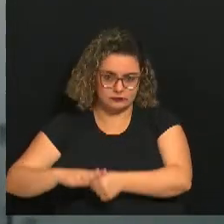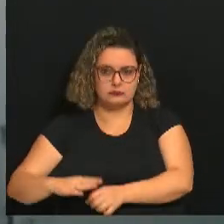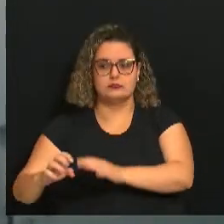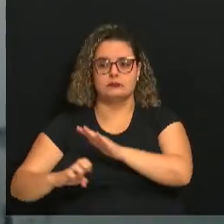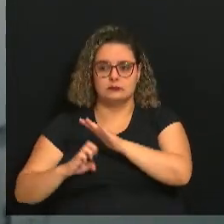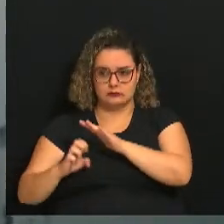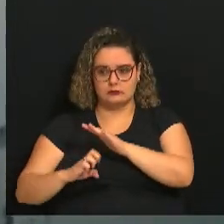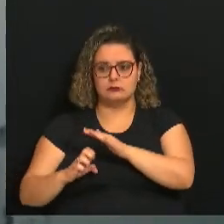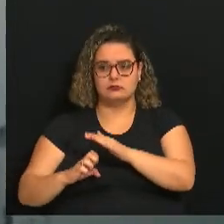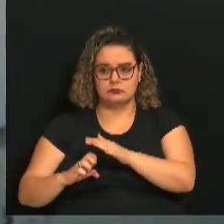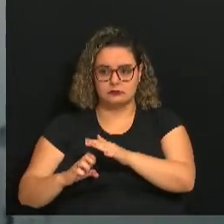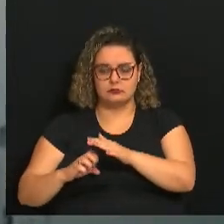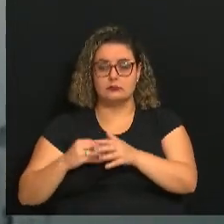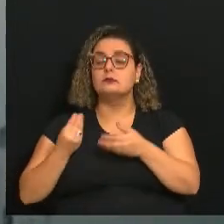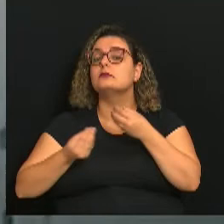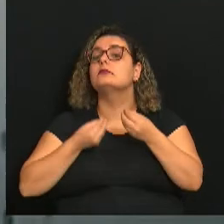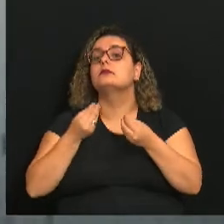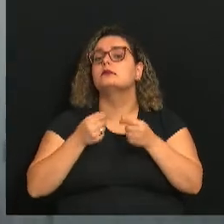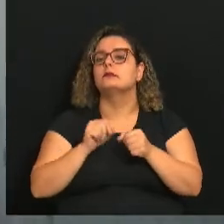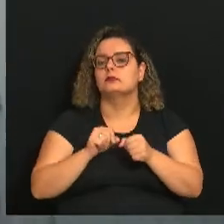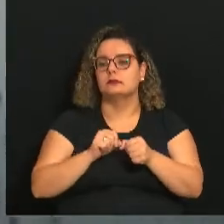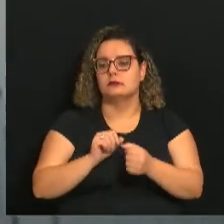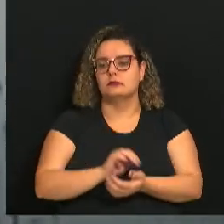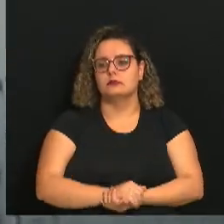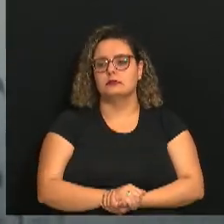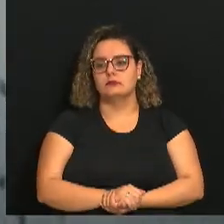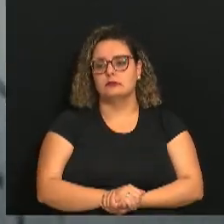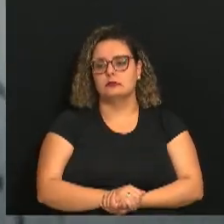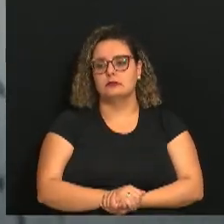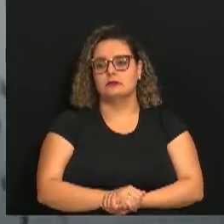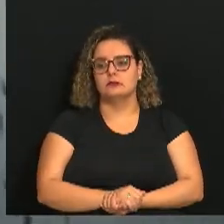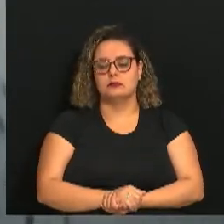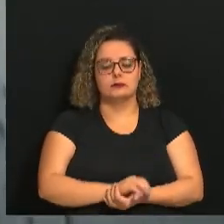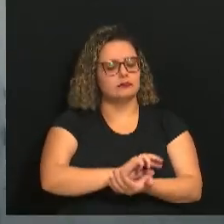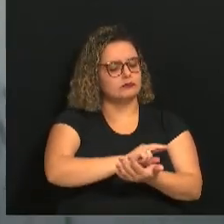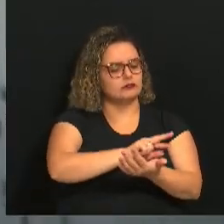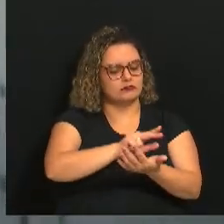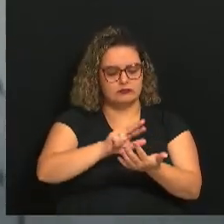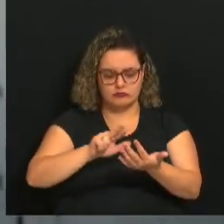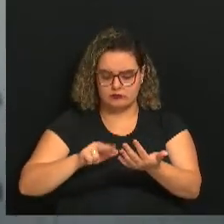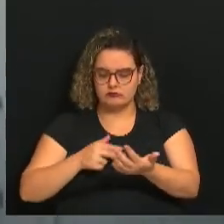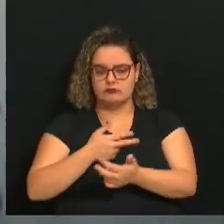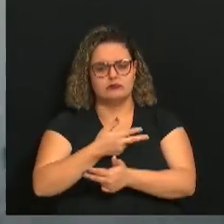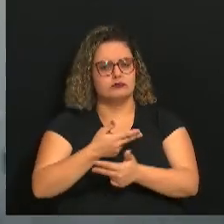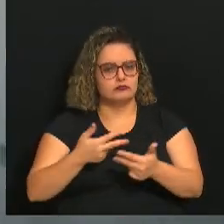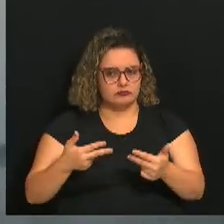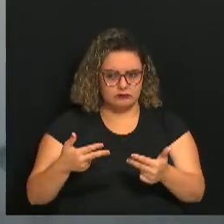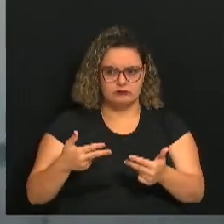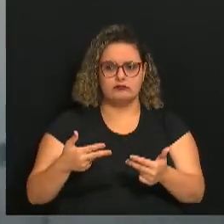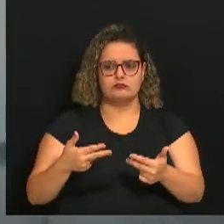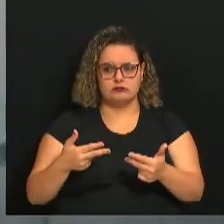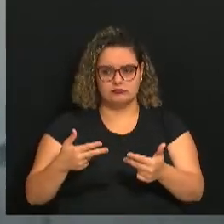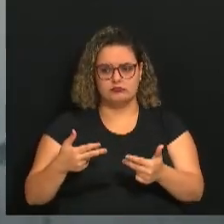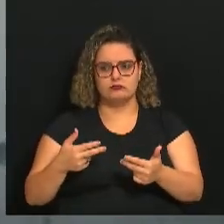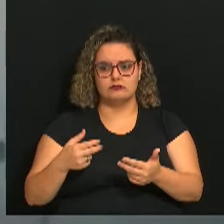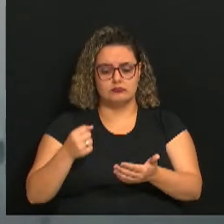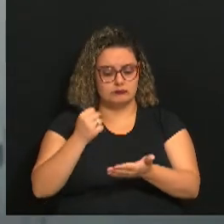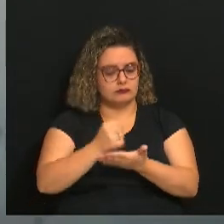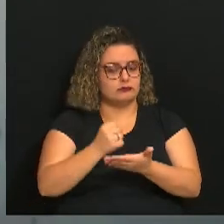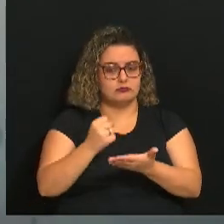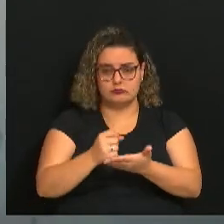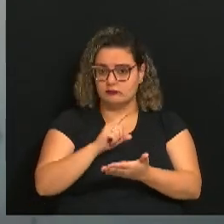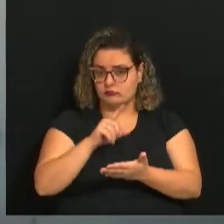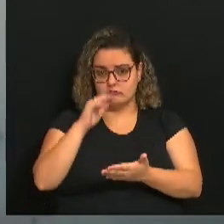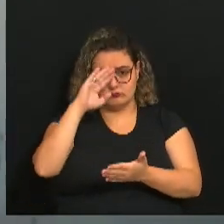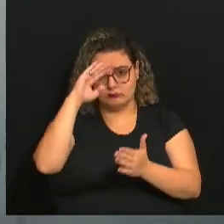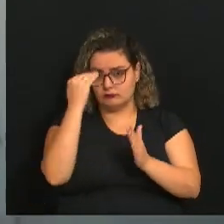juridicamente qual vai ser a extensão, porque nós temos, assim, muitos elementos que estão vindo aí desde o começo do contrato, né, de outubro. É